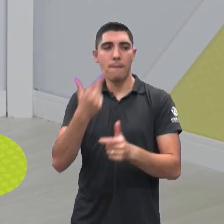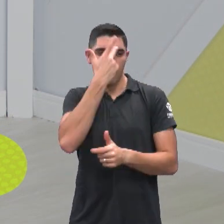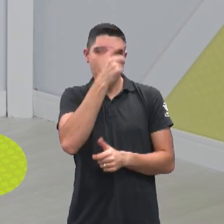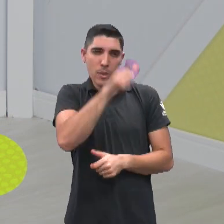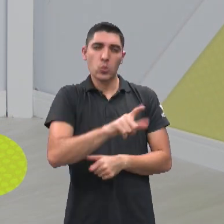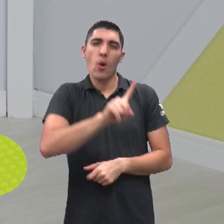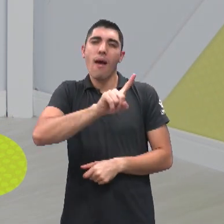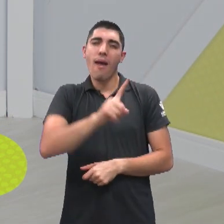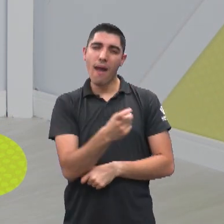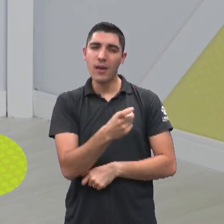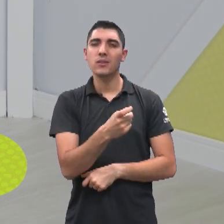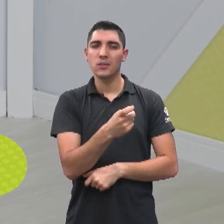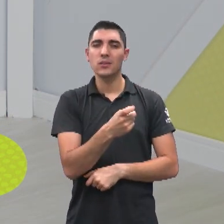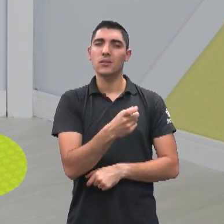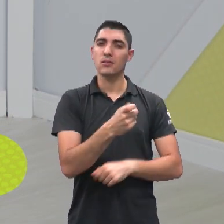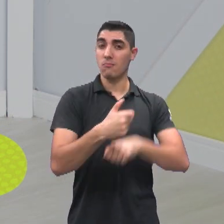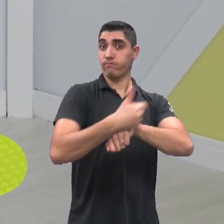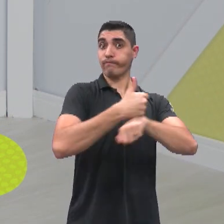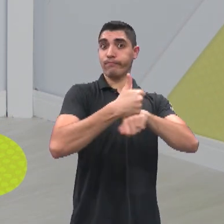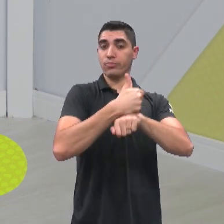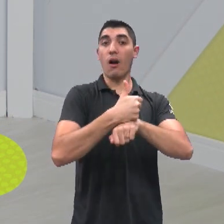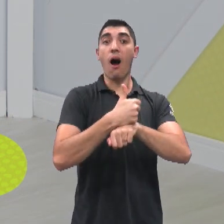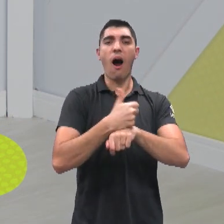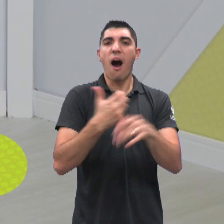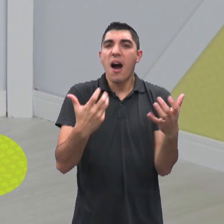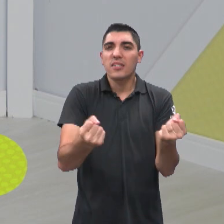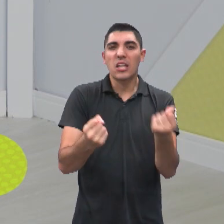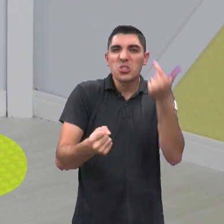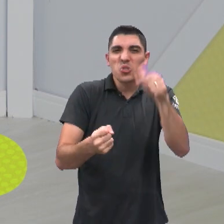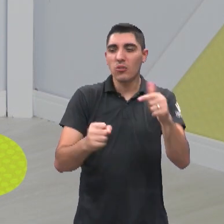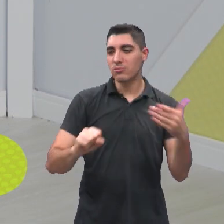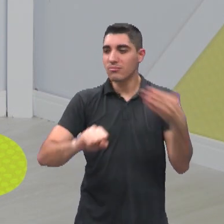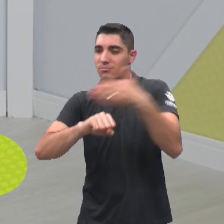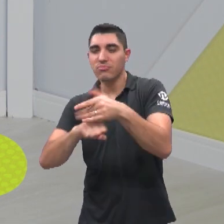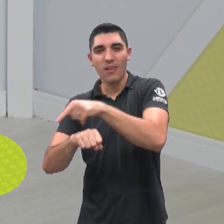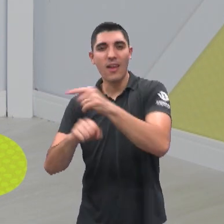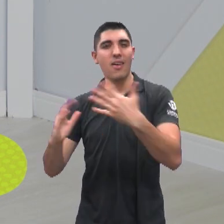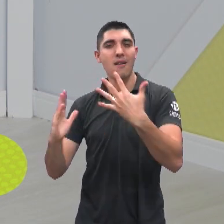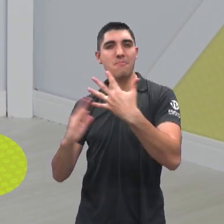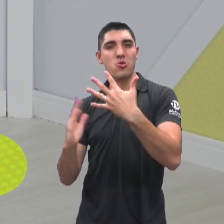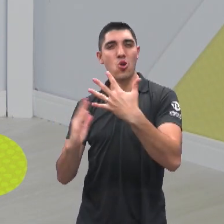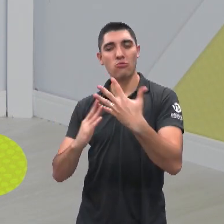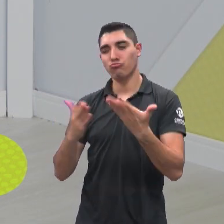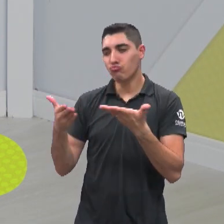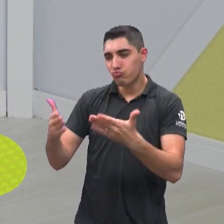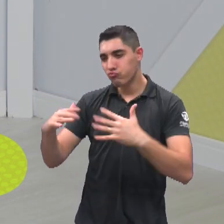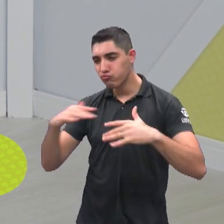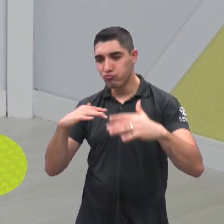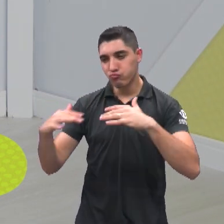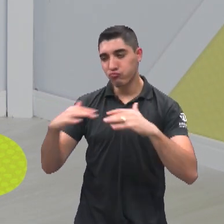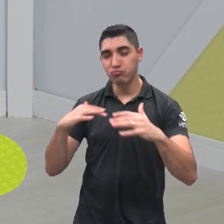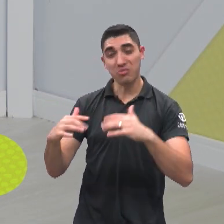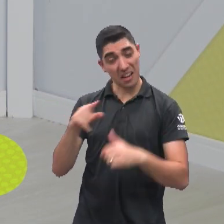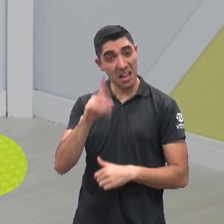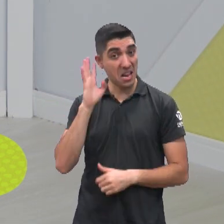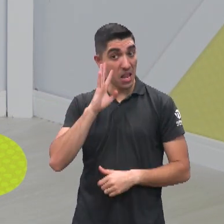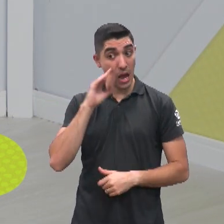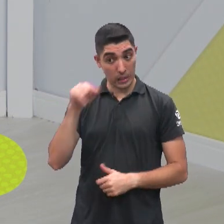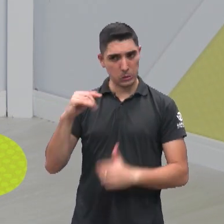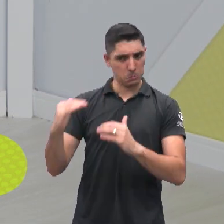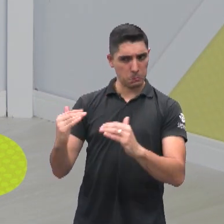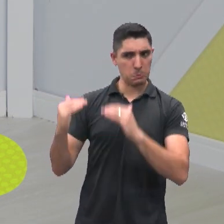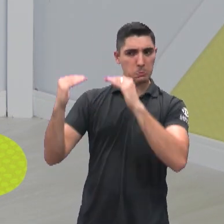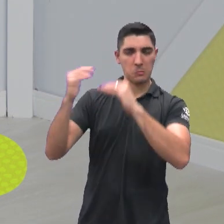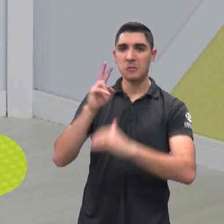que nem tanto assim, mas que já foram profissionais que atuam nas equipes aí dessa Copa Popular. É muito bacana, o nível é